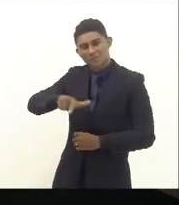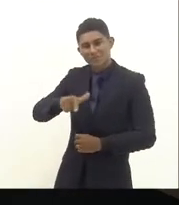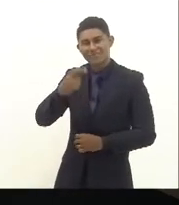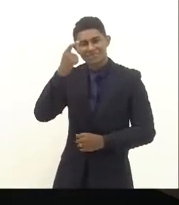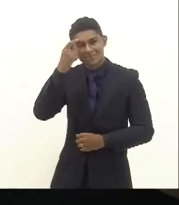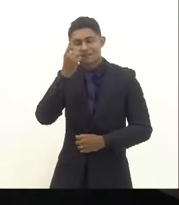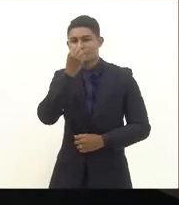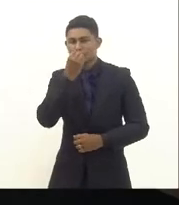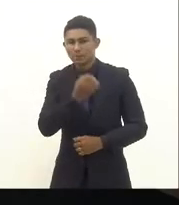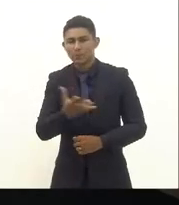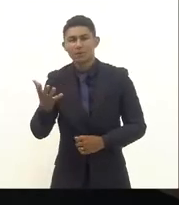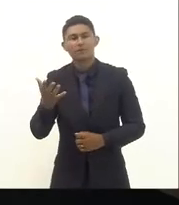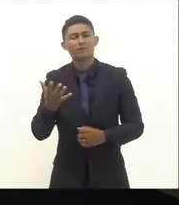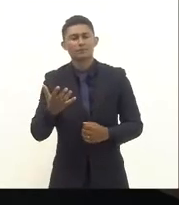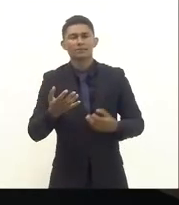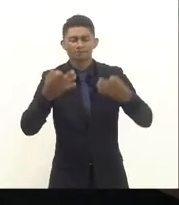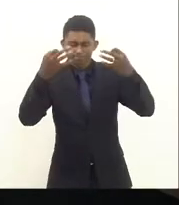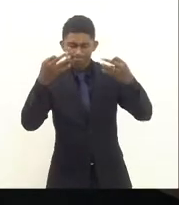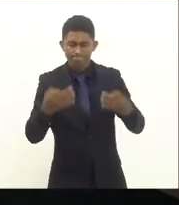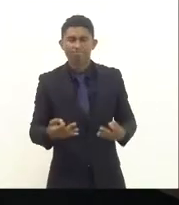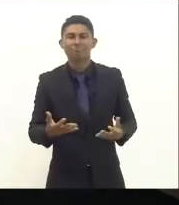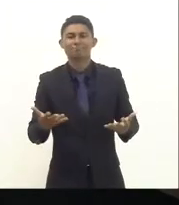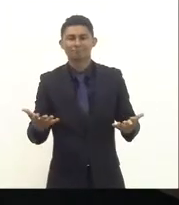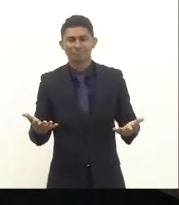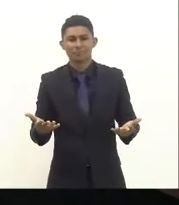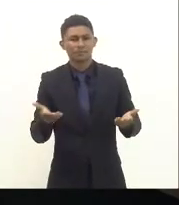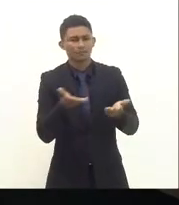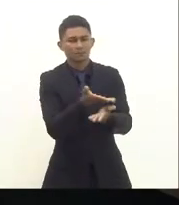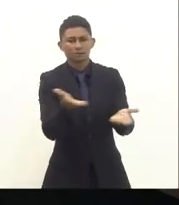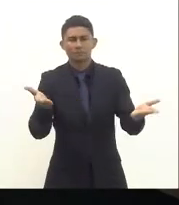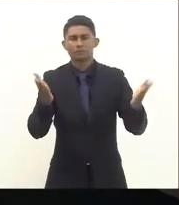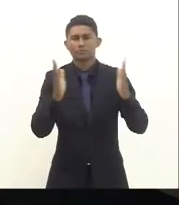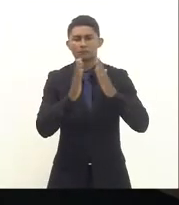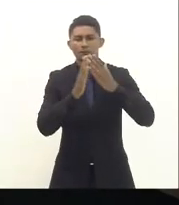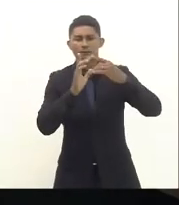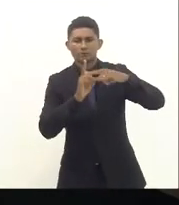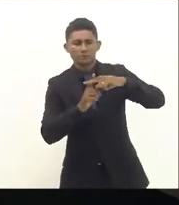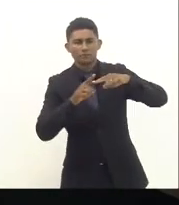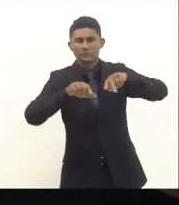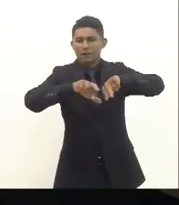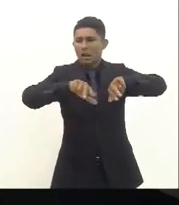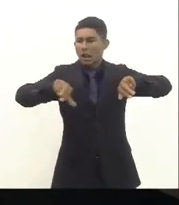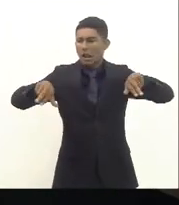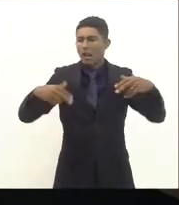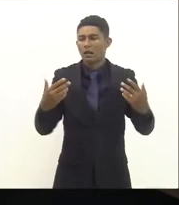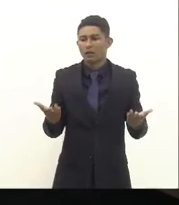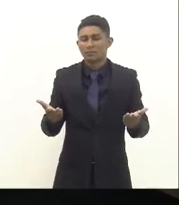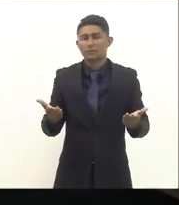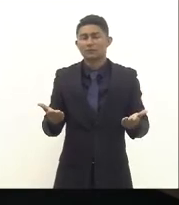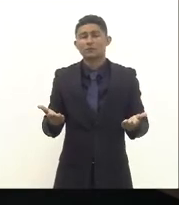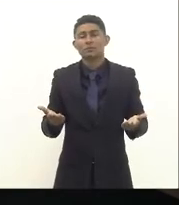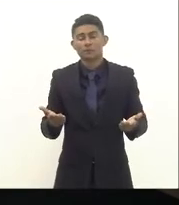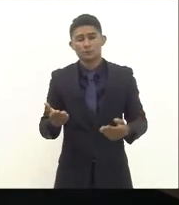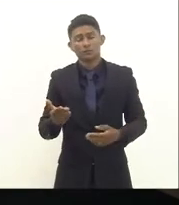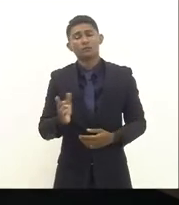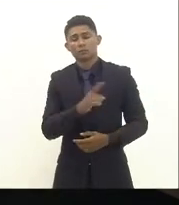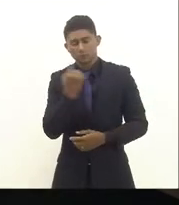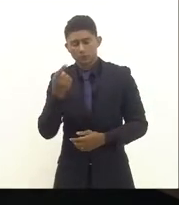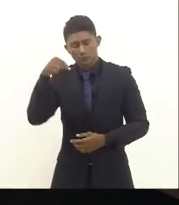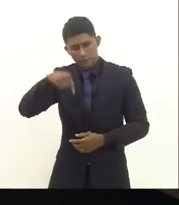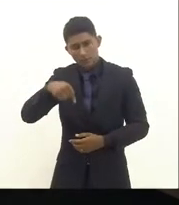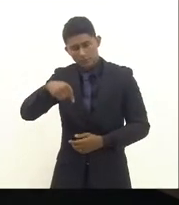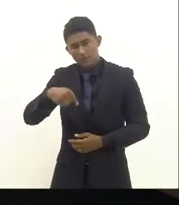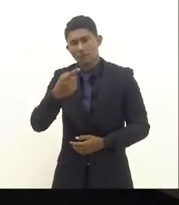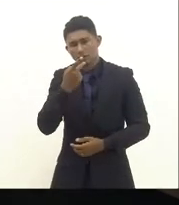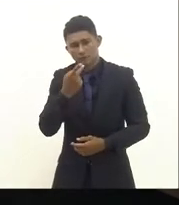um benefício que é legítimo volto a dizer aos templos religiosos e que a gente tá aqui hoje fazendo uma correção disso